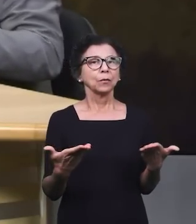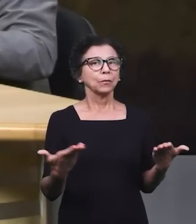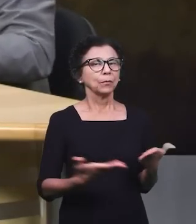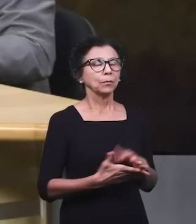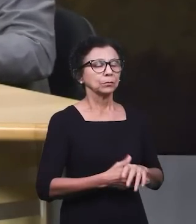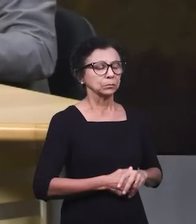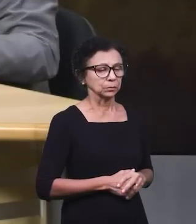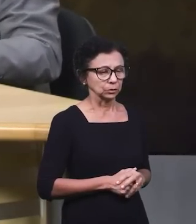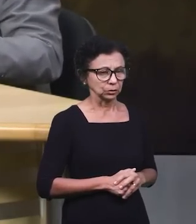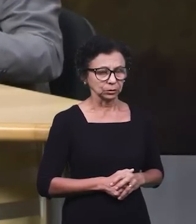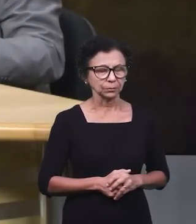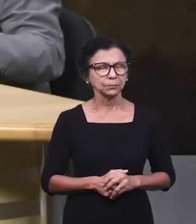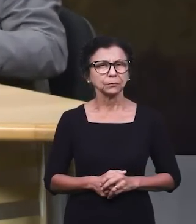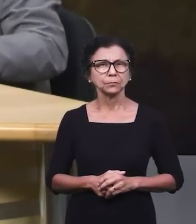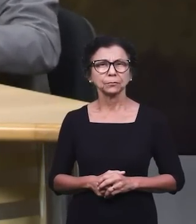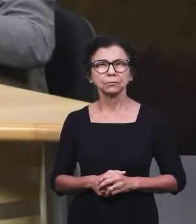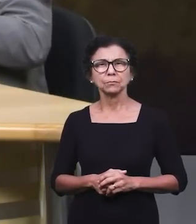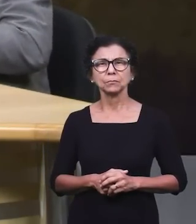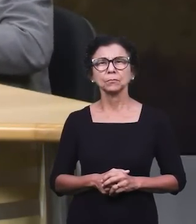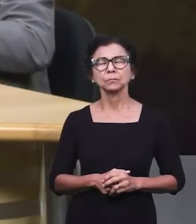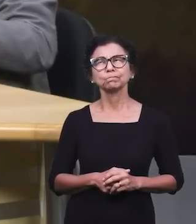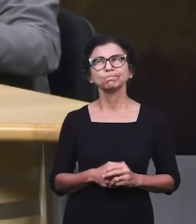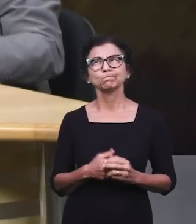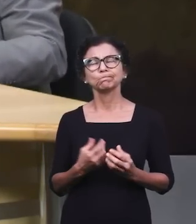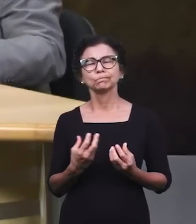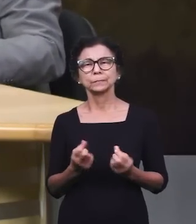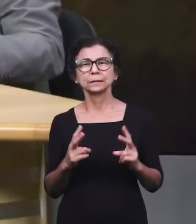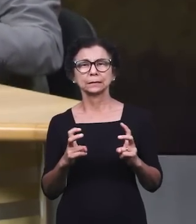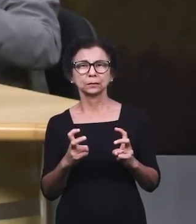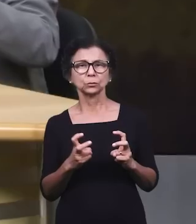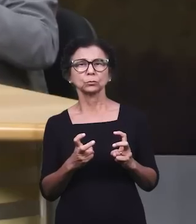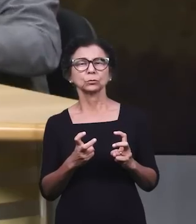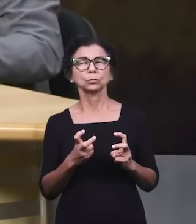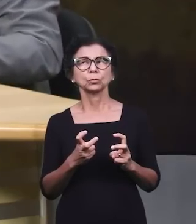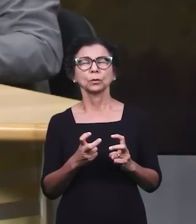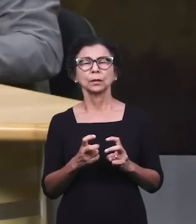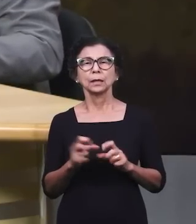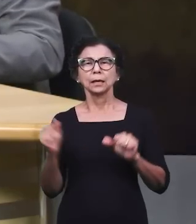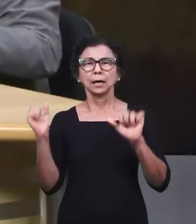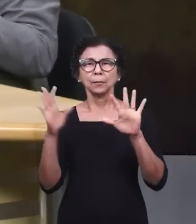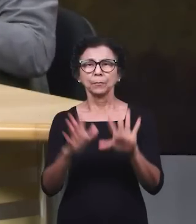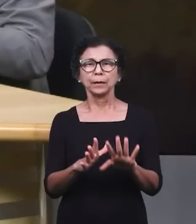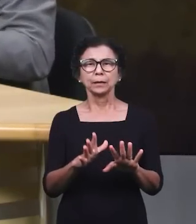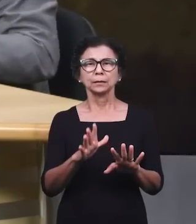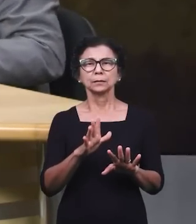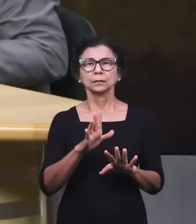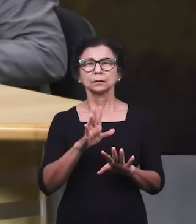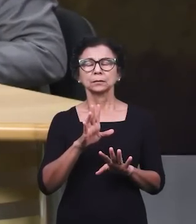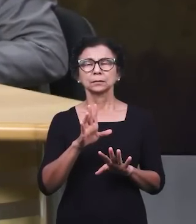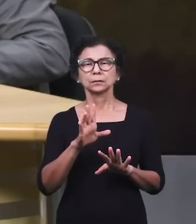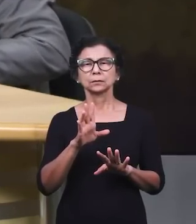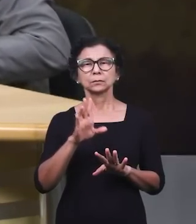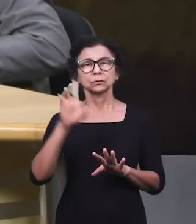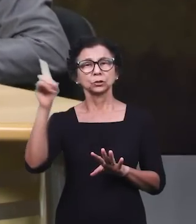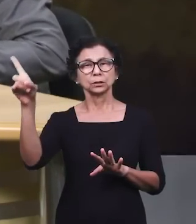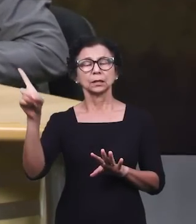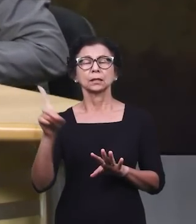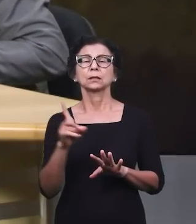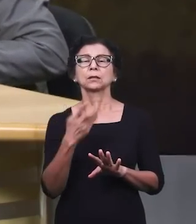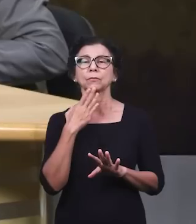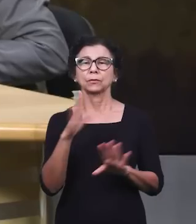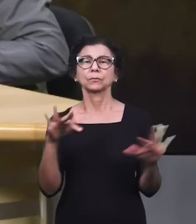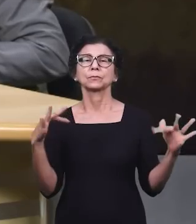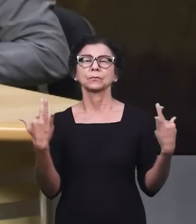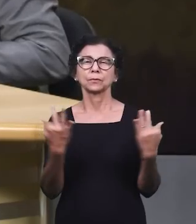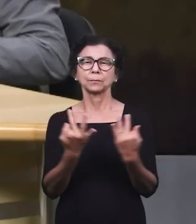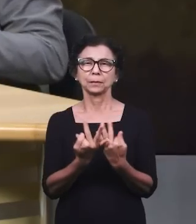o entendimento daquilo que é a bênção do Senhor, a direção do Senhor nas nossas famílias. Eu vou pedir ao pastor Wallace Rosete para